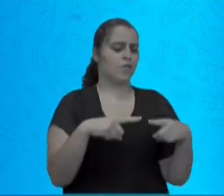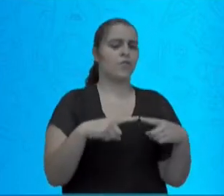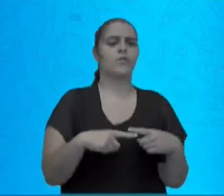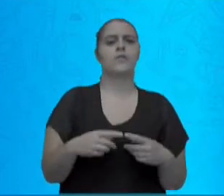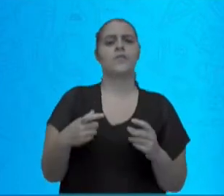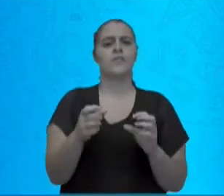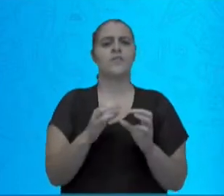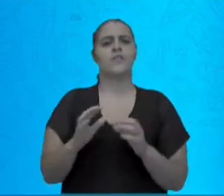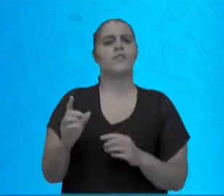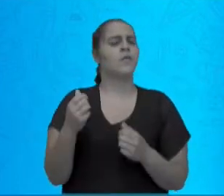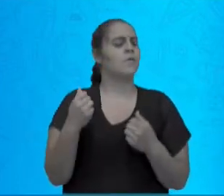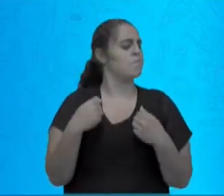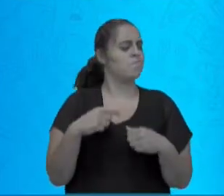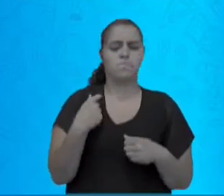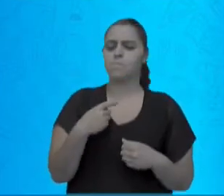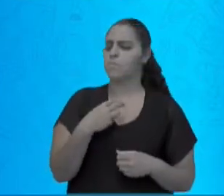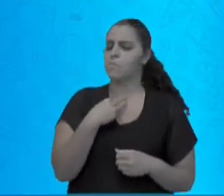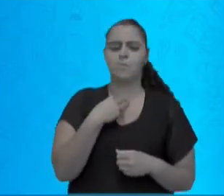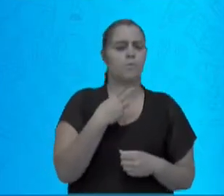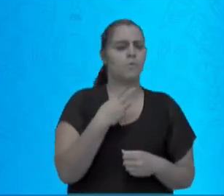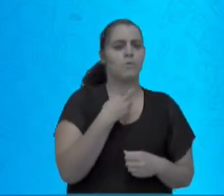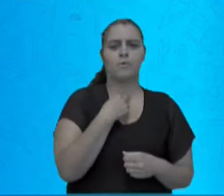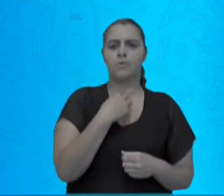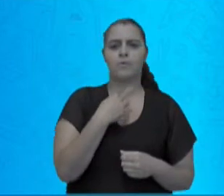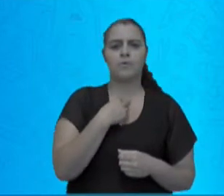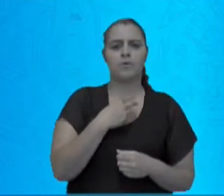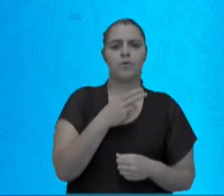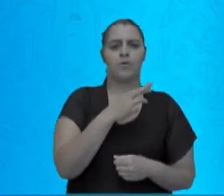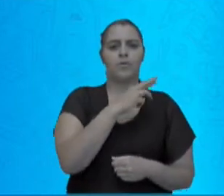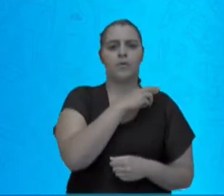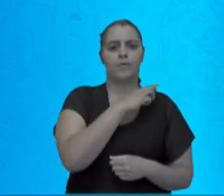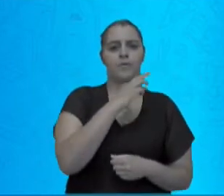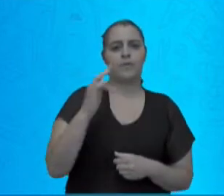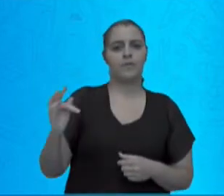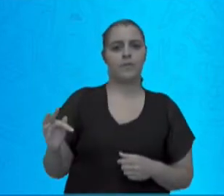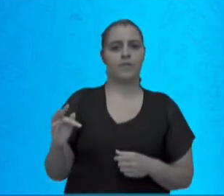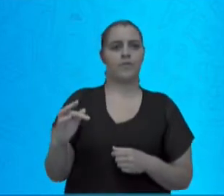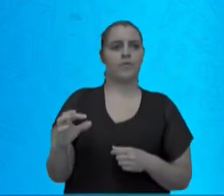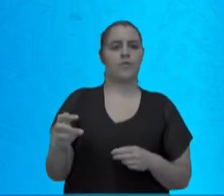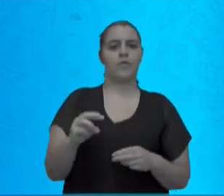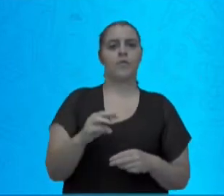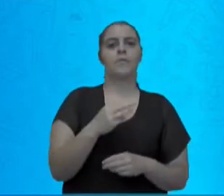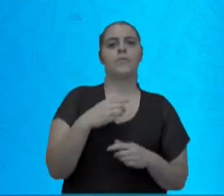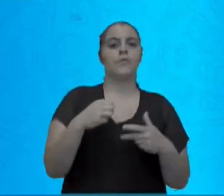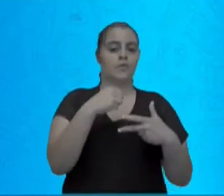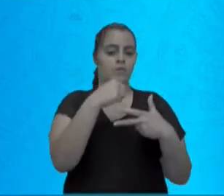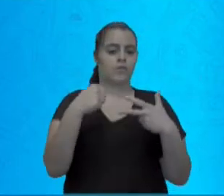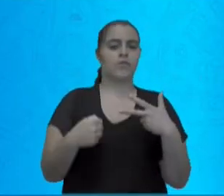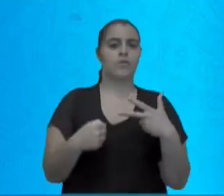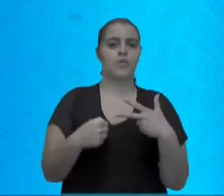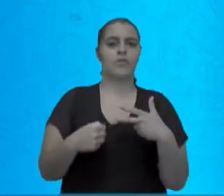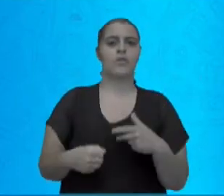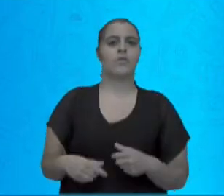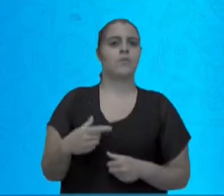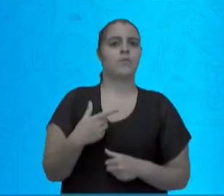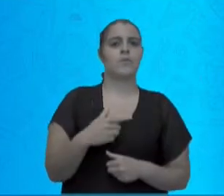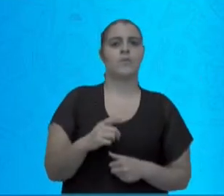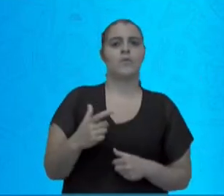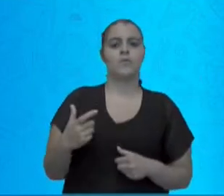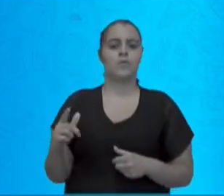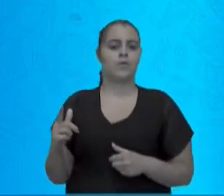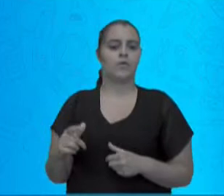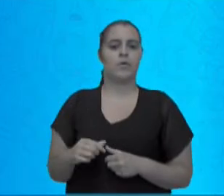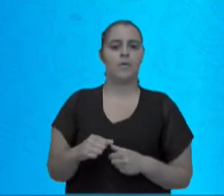eles. E não pode haver. Em uma república, nós temos os 3 poderes. Não existe o